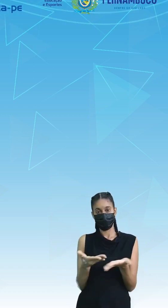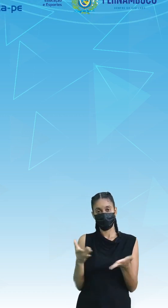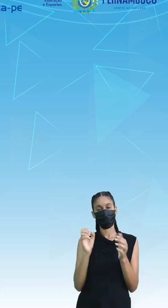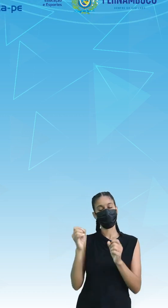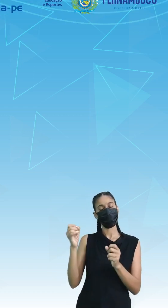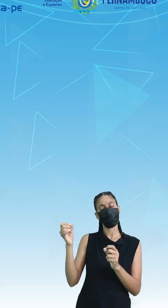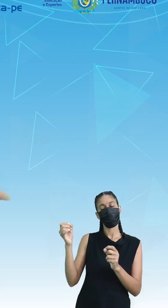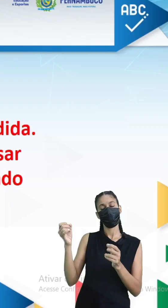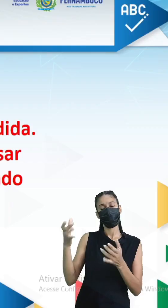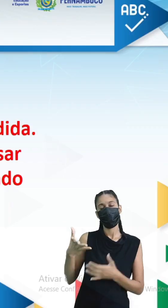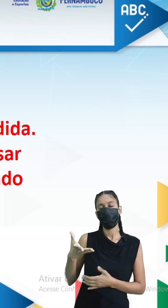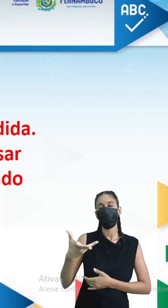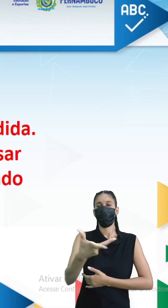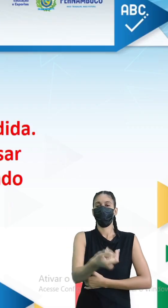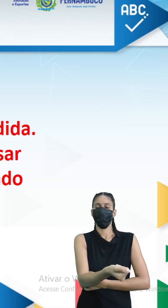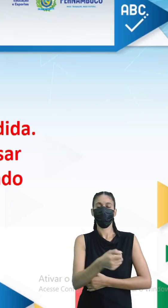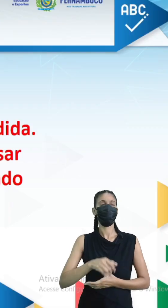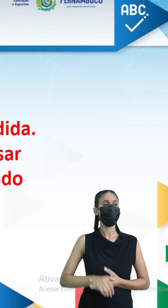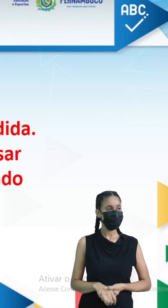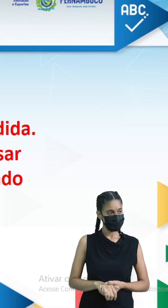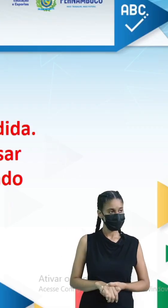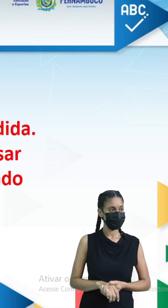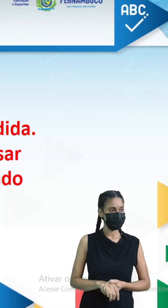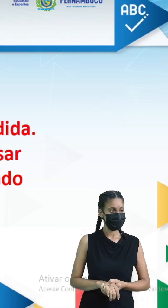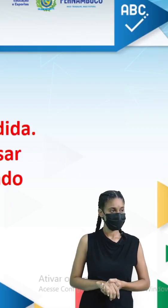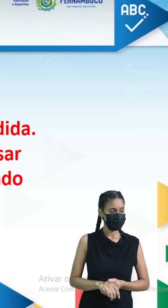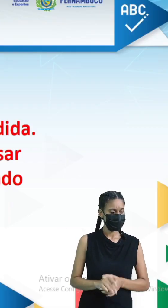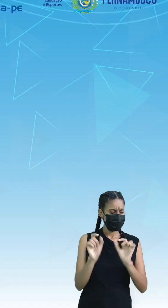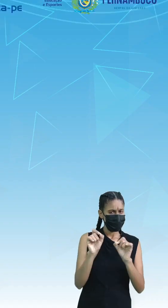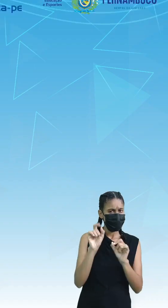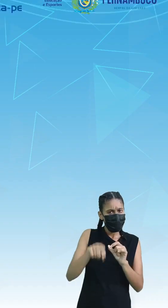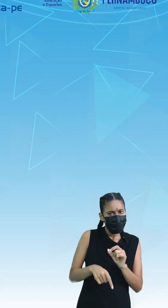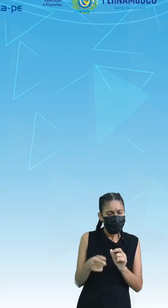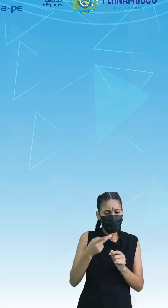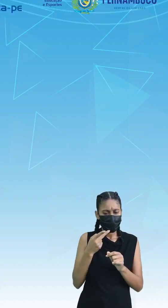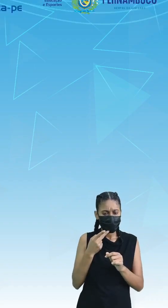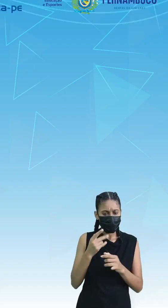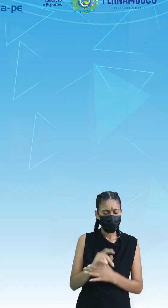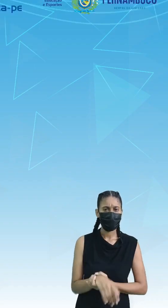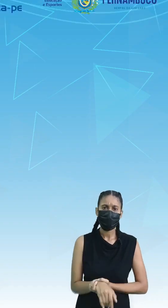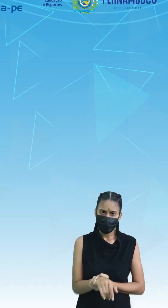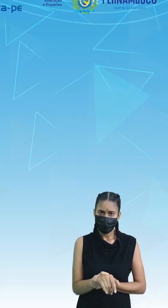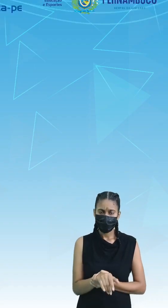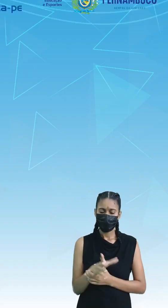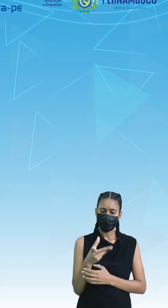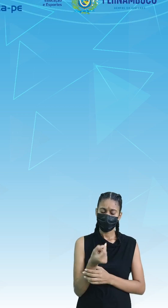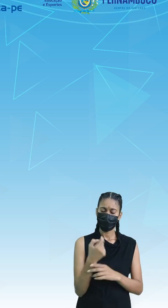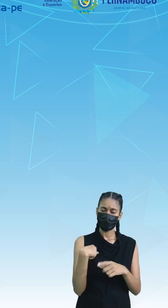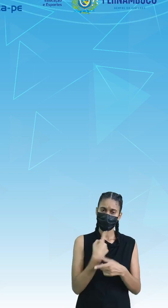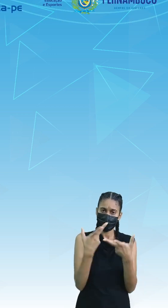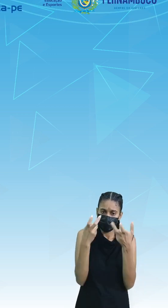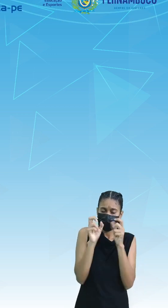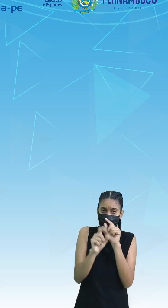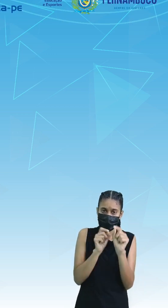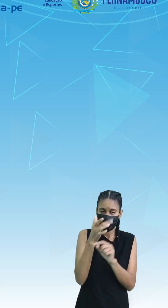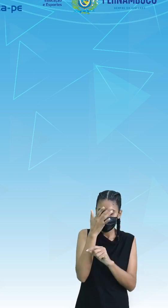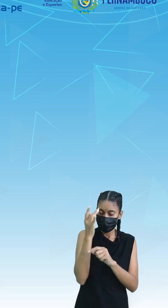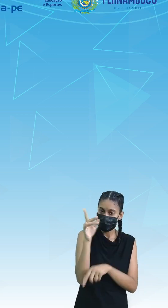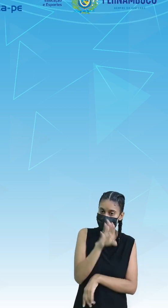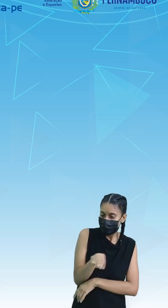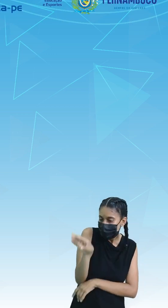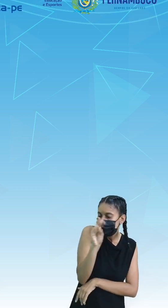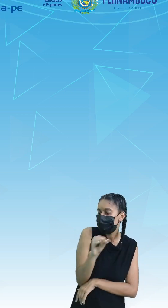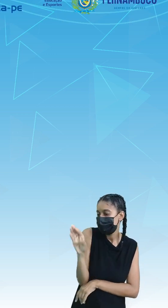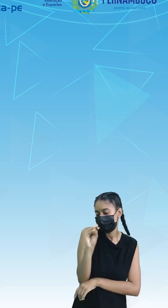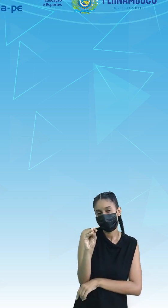fluência. Falar fluente. Olhando para mim, o que seria falar fluente? Muitas vezes a gente percebe que a pessoa está